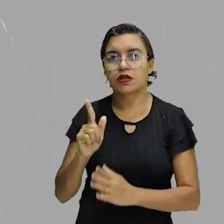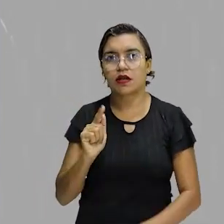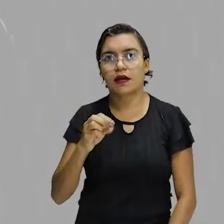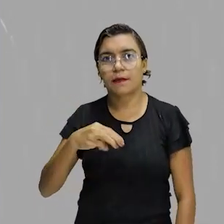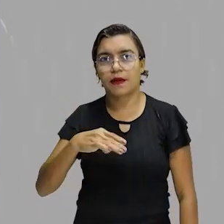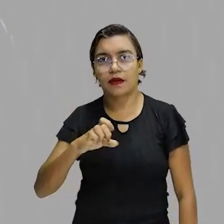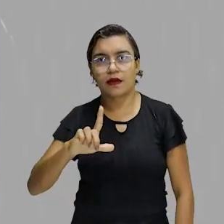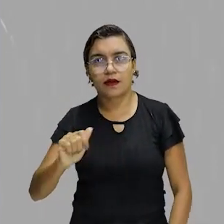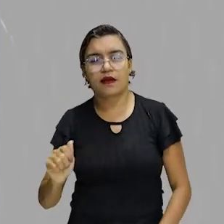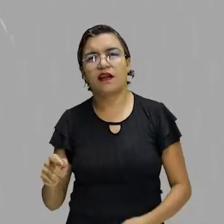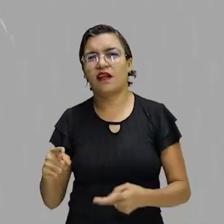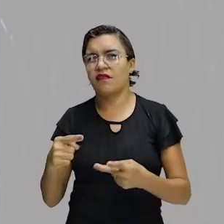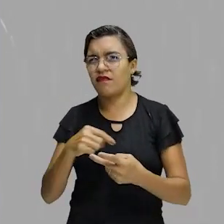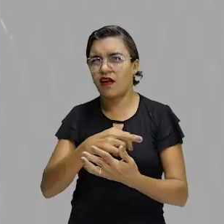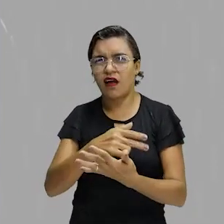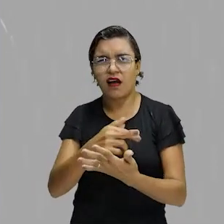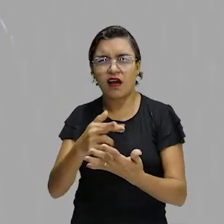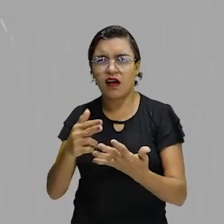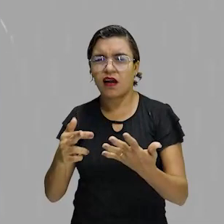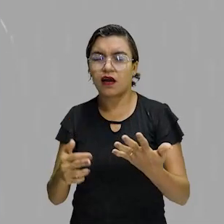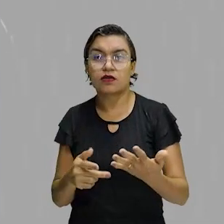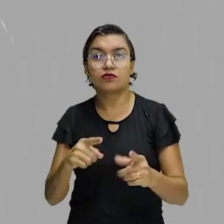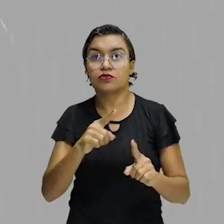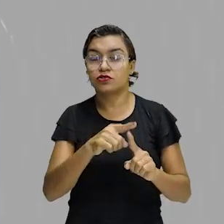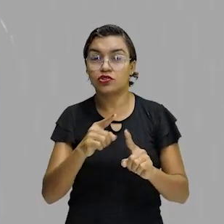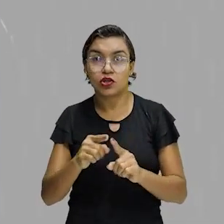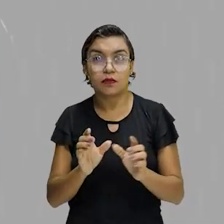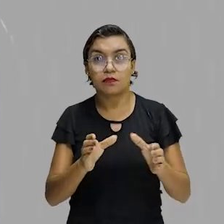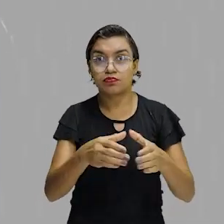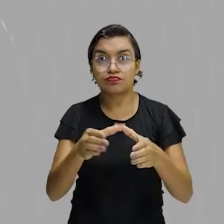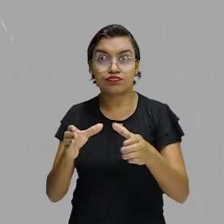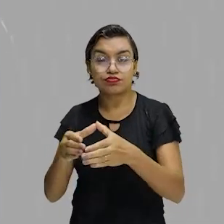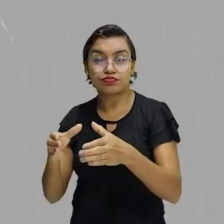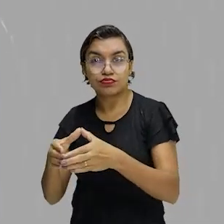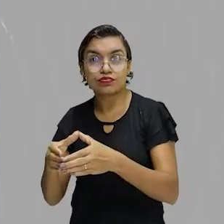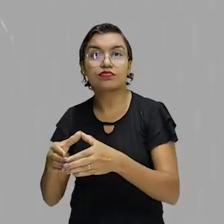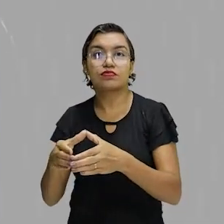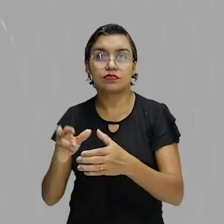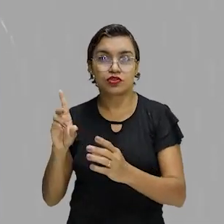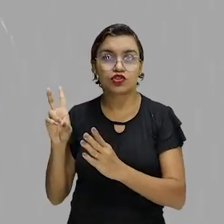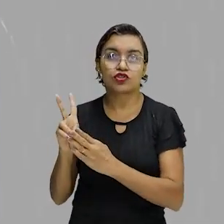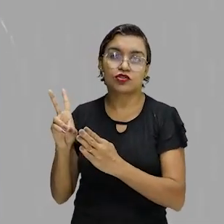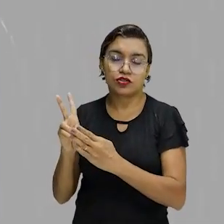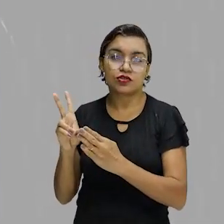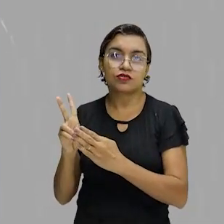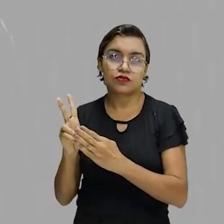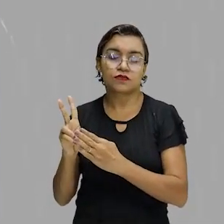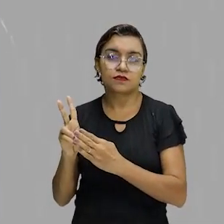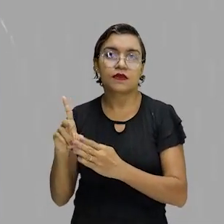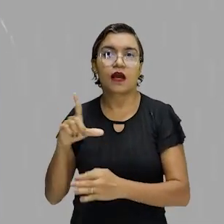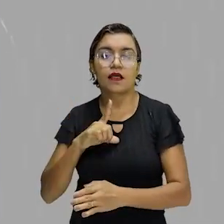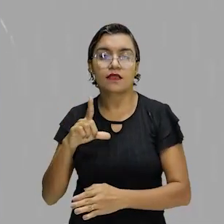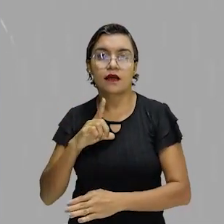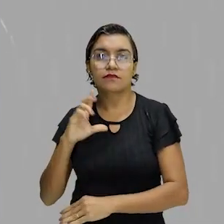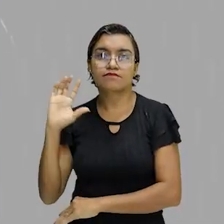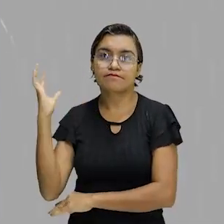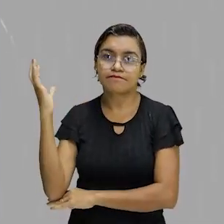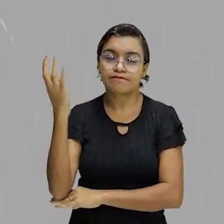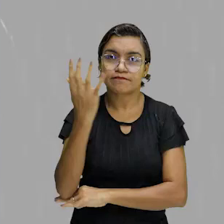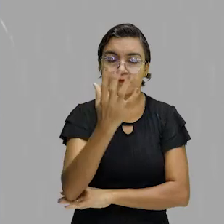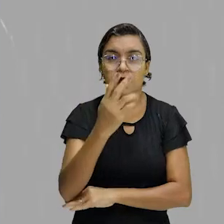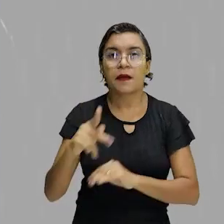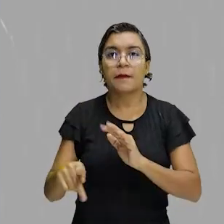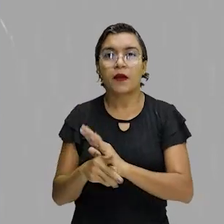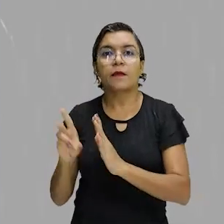Guajajara, Teneterrara, né? Tem os índios Urubu-Capó, que são índios que têm reservas indígenas todas